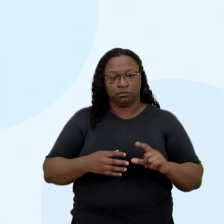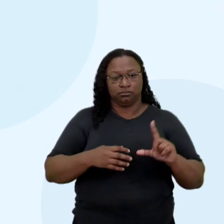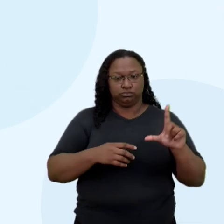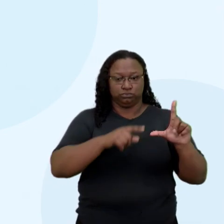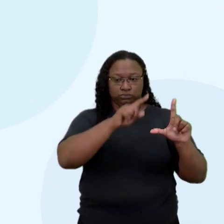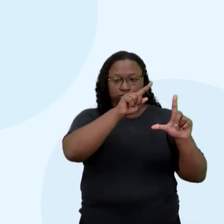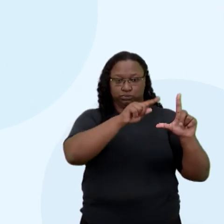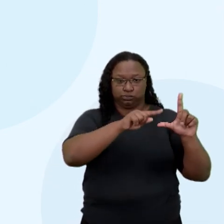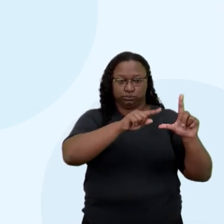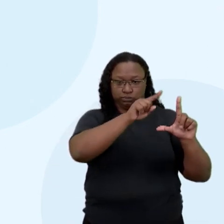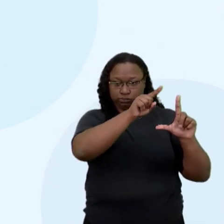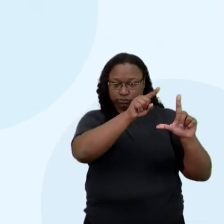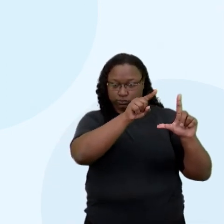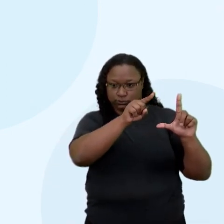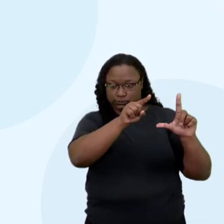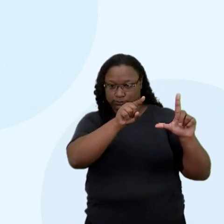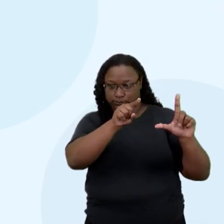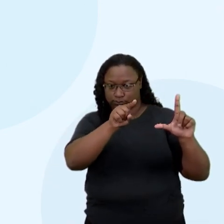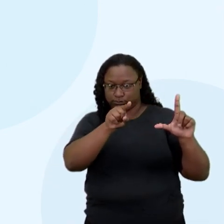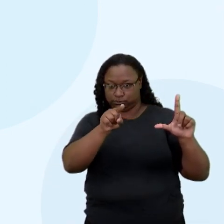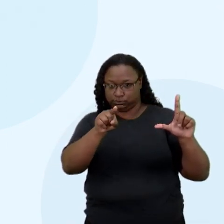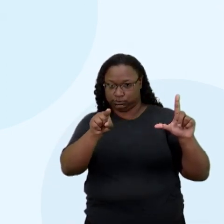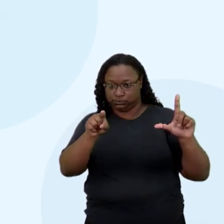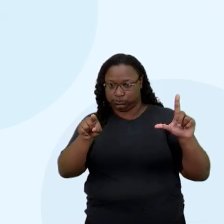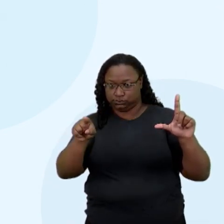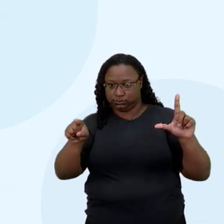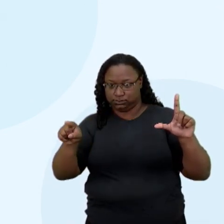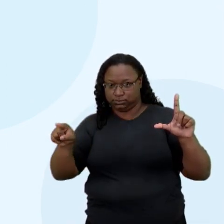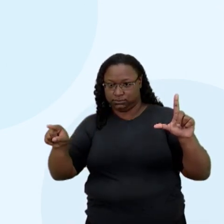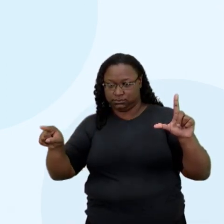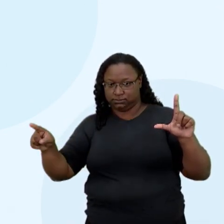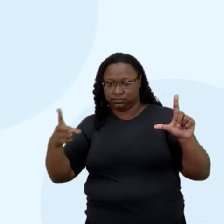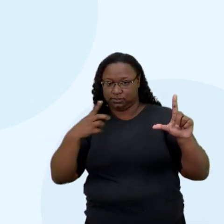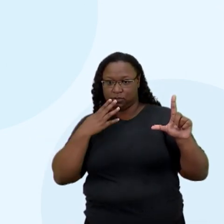gráfico aqui que aparece em preto e a gente vai destacar ele aqui, ó, em